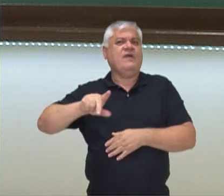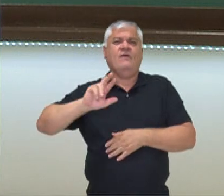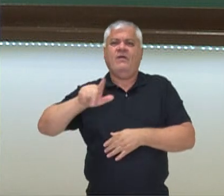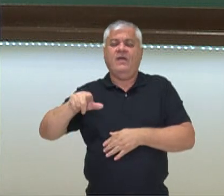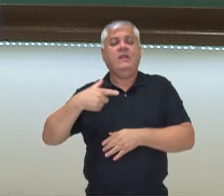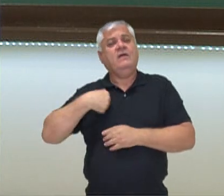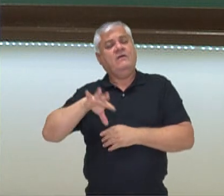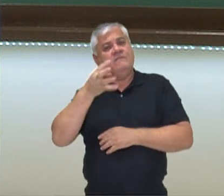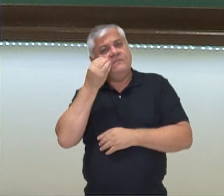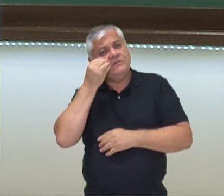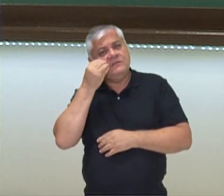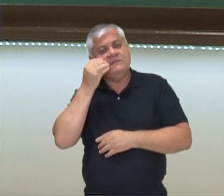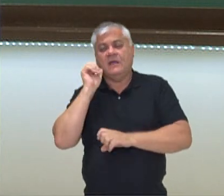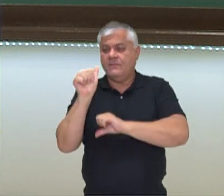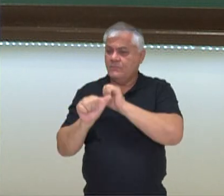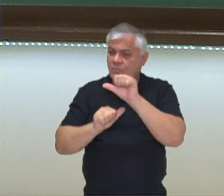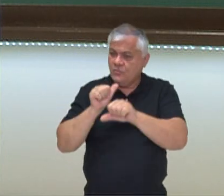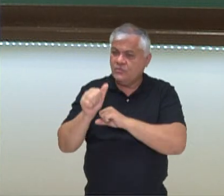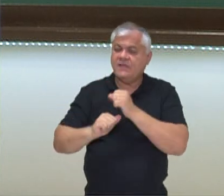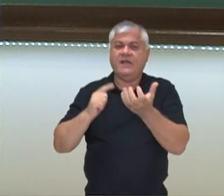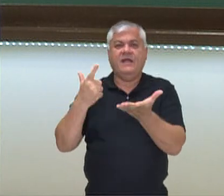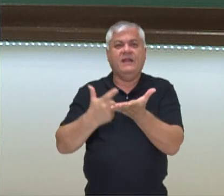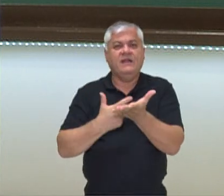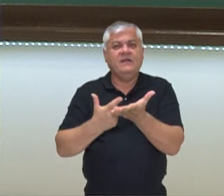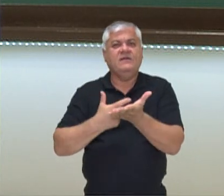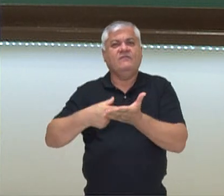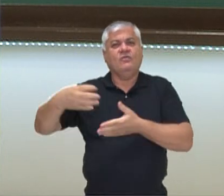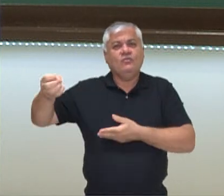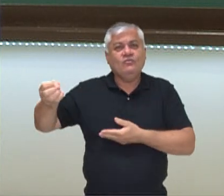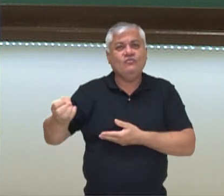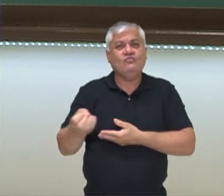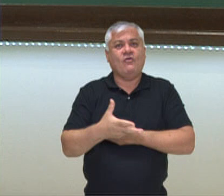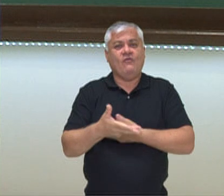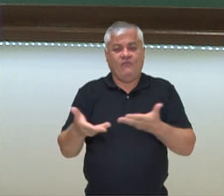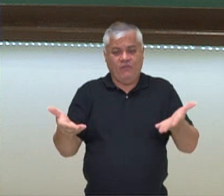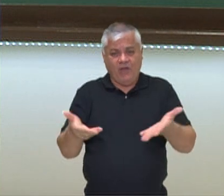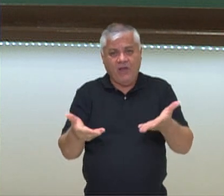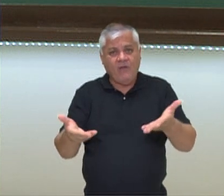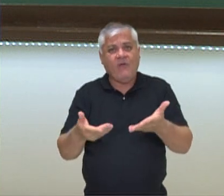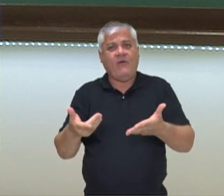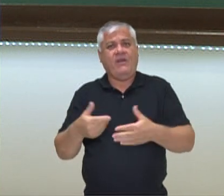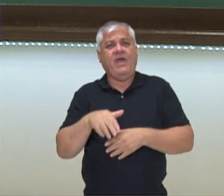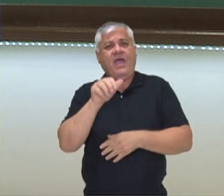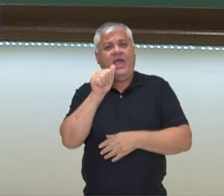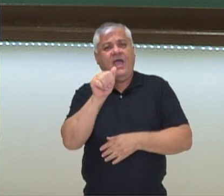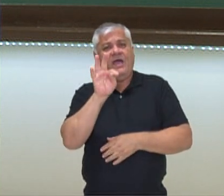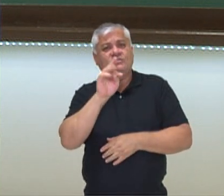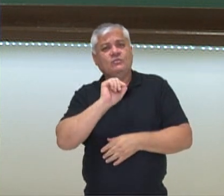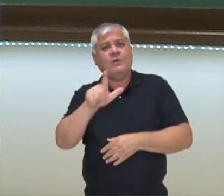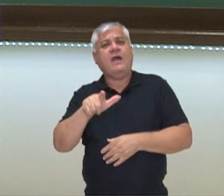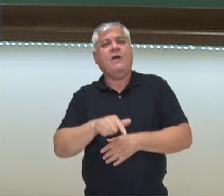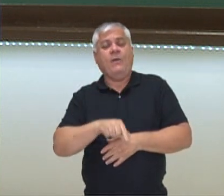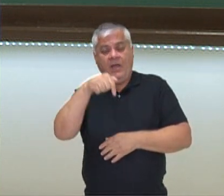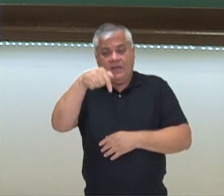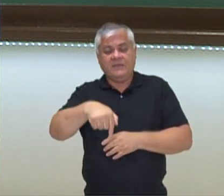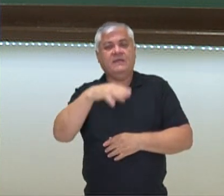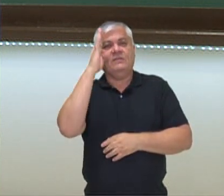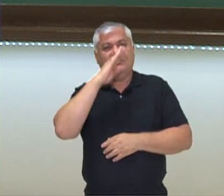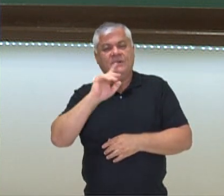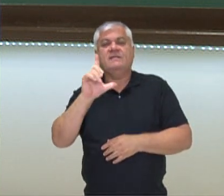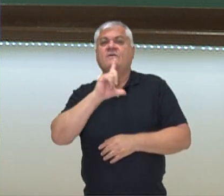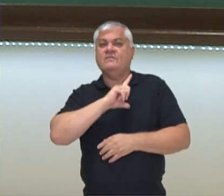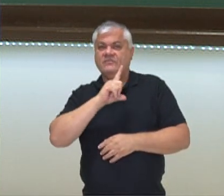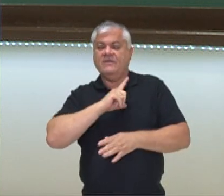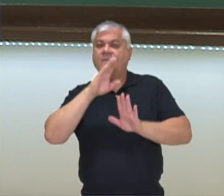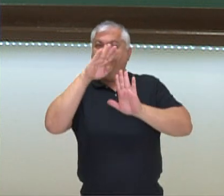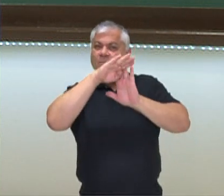vou tentar ajudar a trazer livros que sejam desta década. Sim, aqui no Brasil, felizmente, a gente tem um